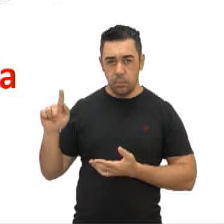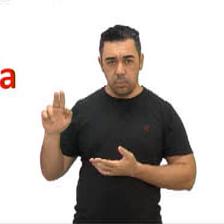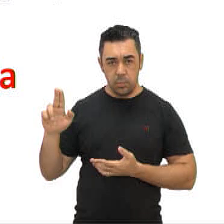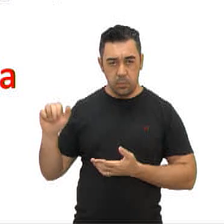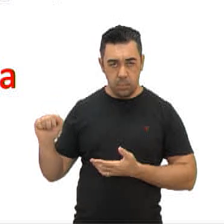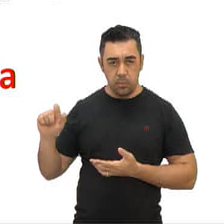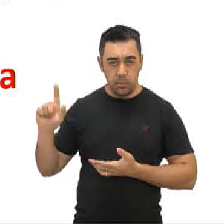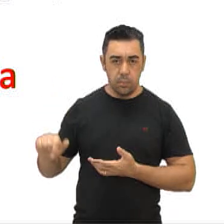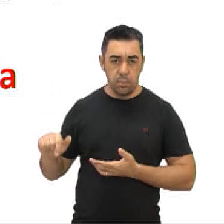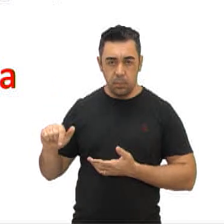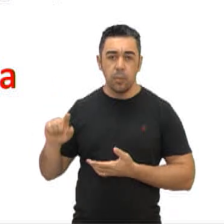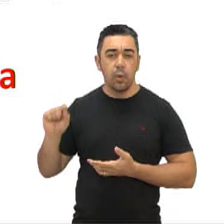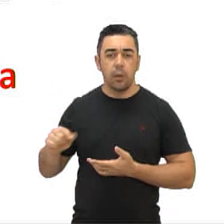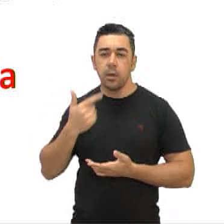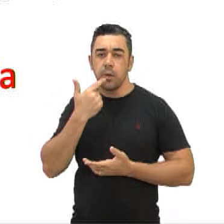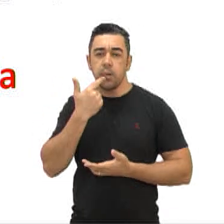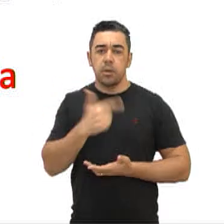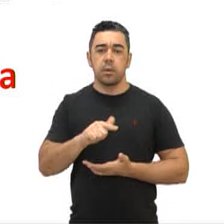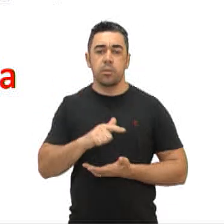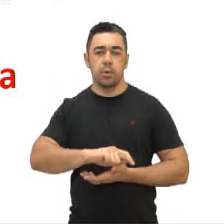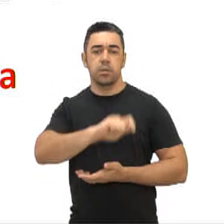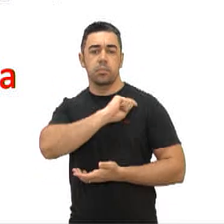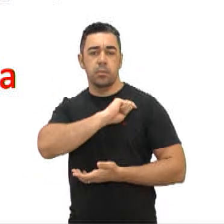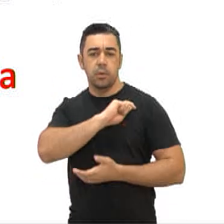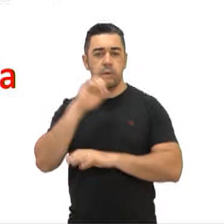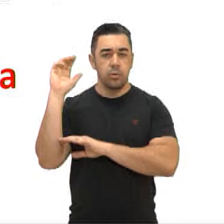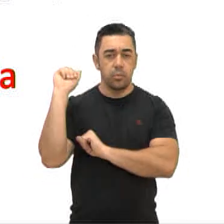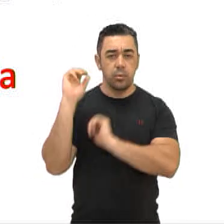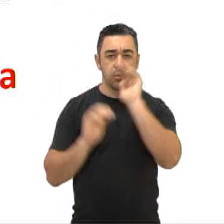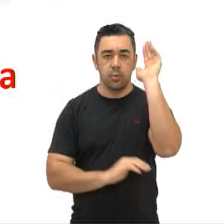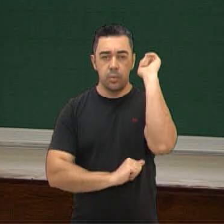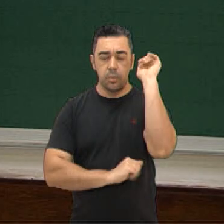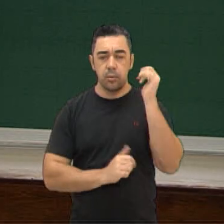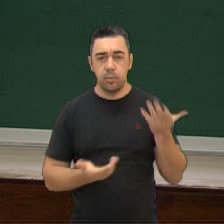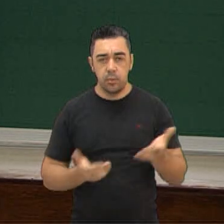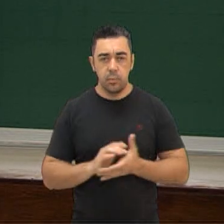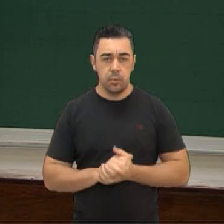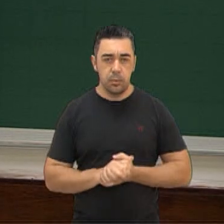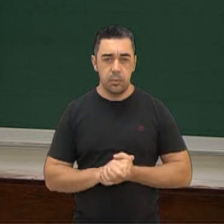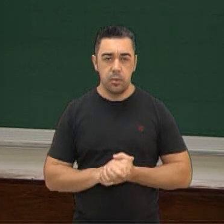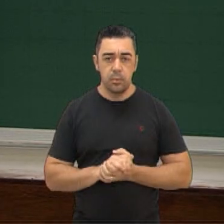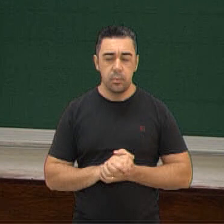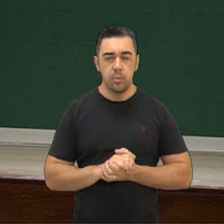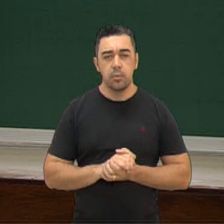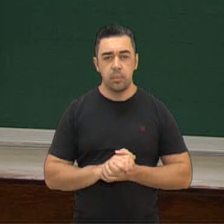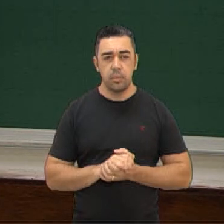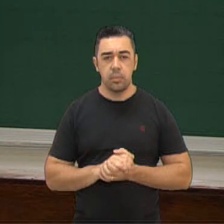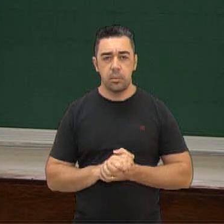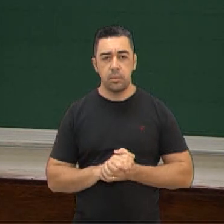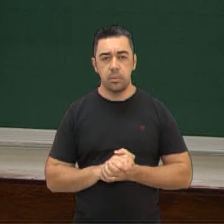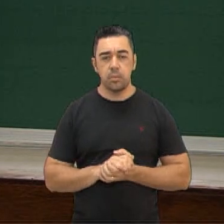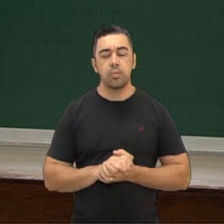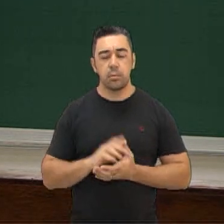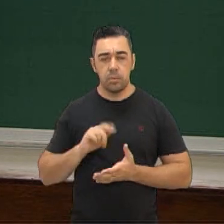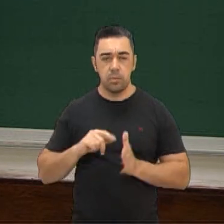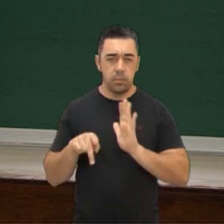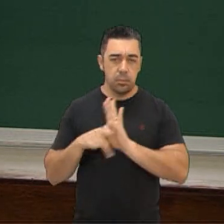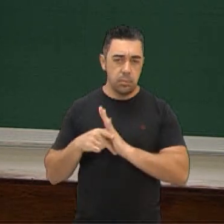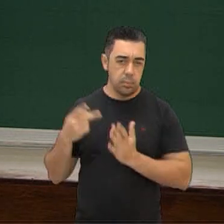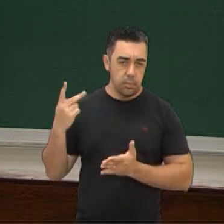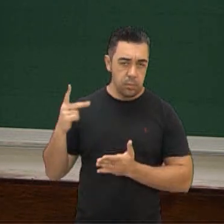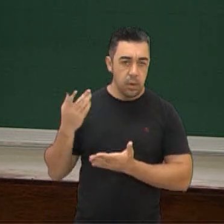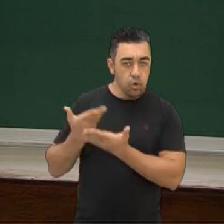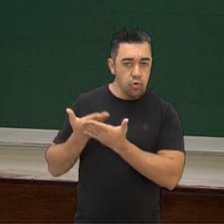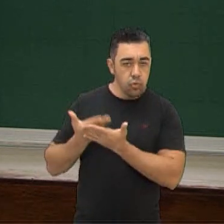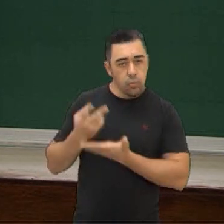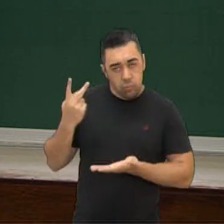matemática, e língua, que também é uma abreviação de língua espanhola, no caso, que eles estudam